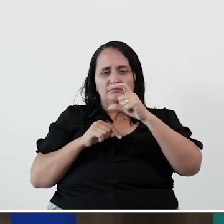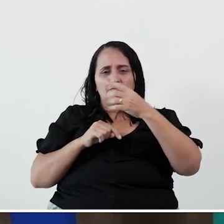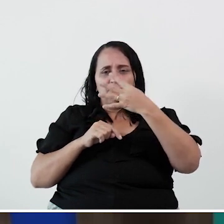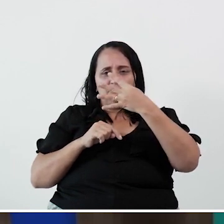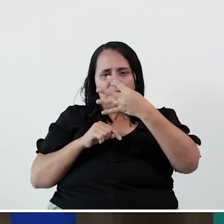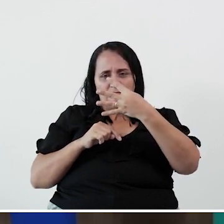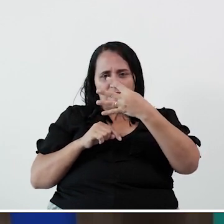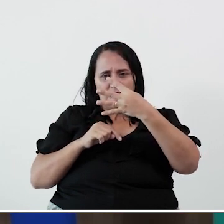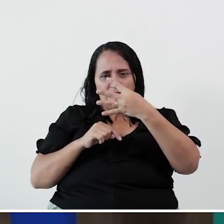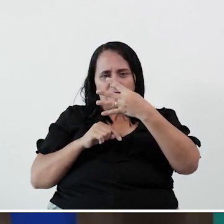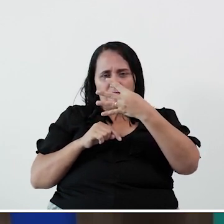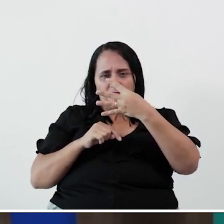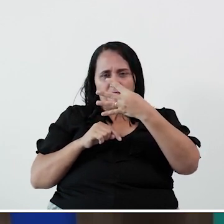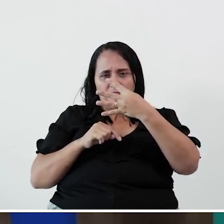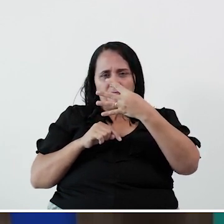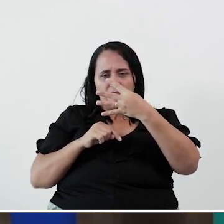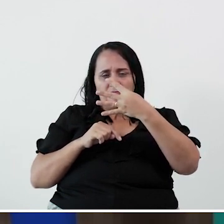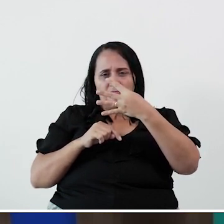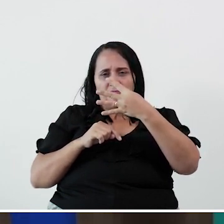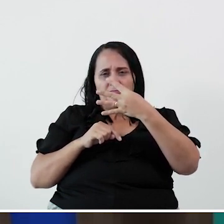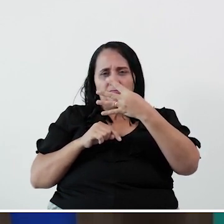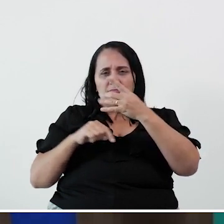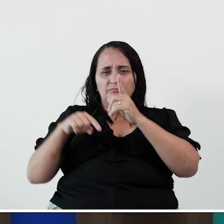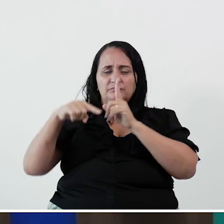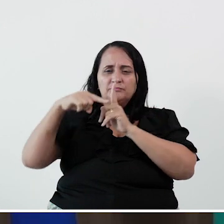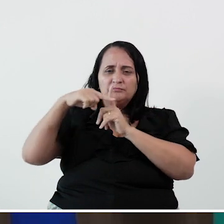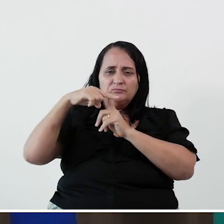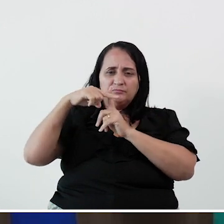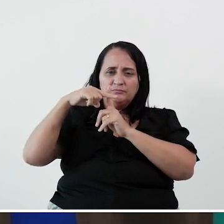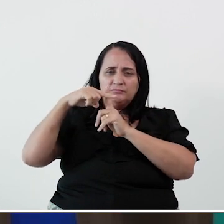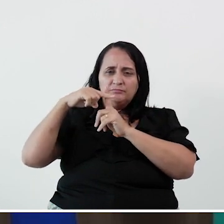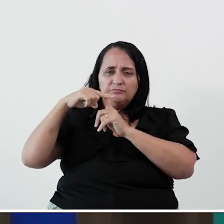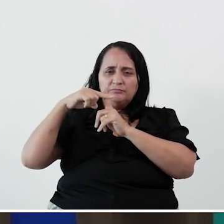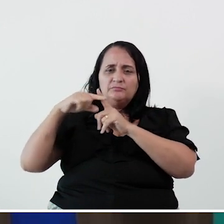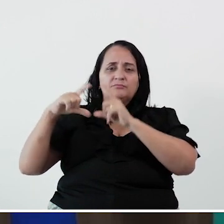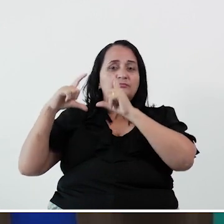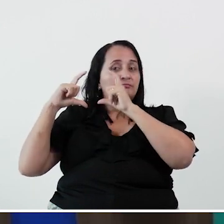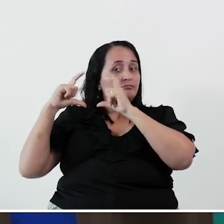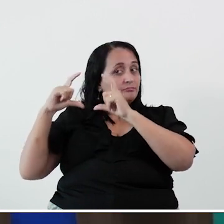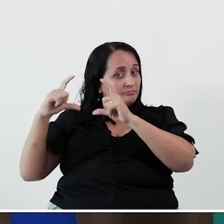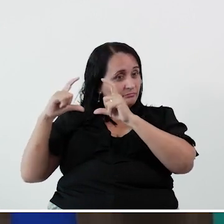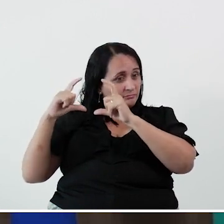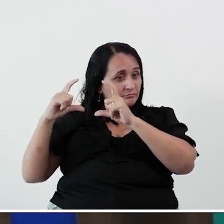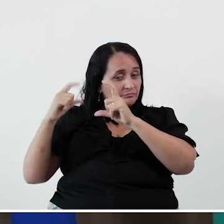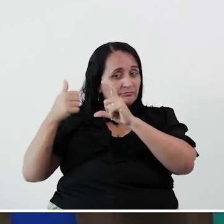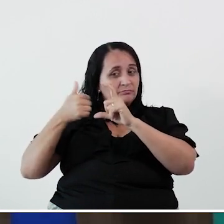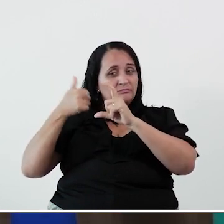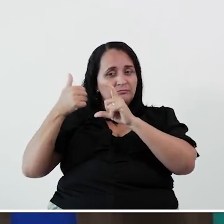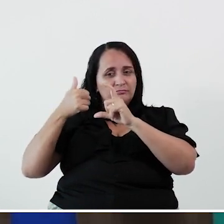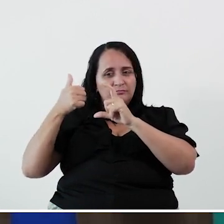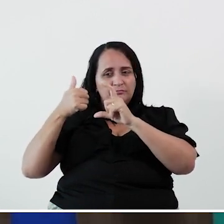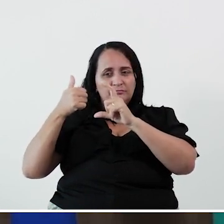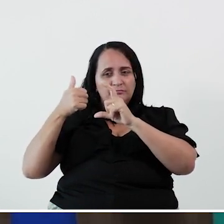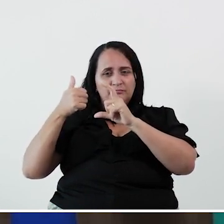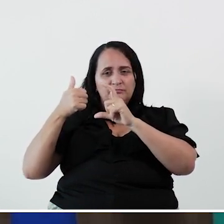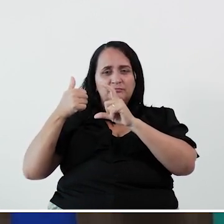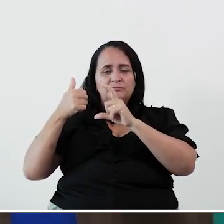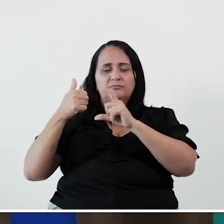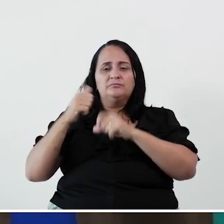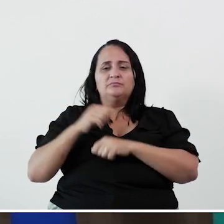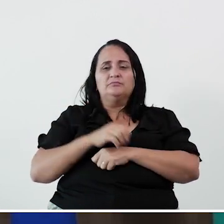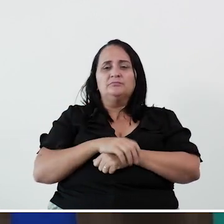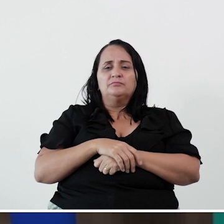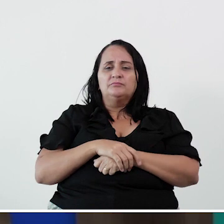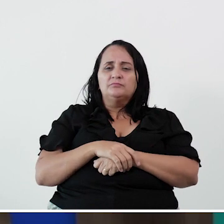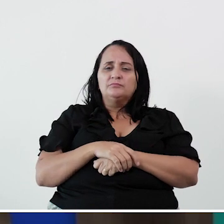4. Só para tirar dúvida, eu devo fazer primeiro o que aparece nos parênteses. Então, chaves,